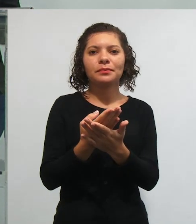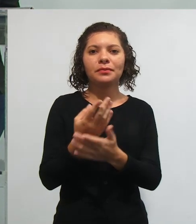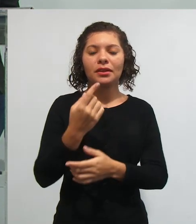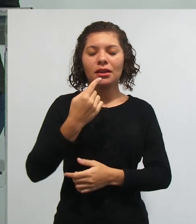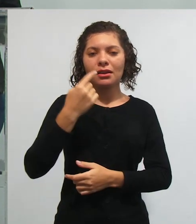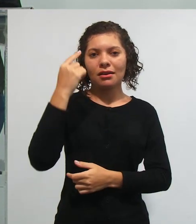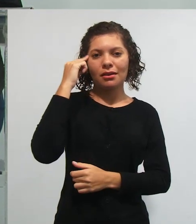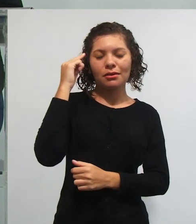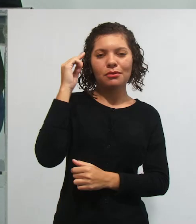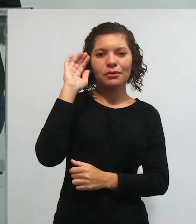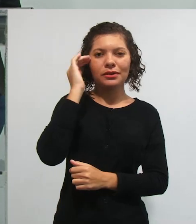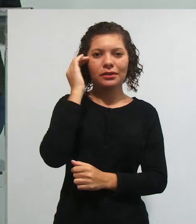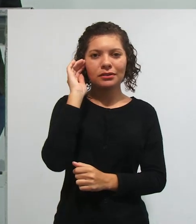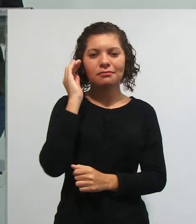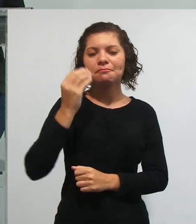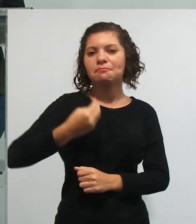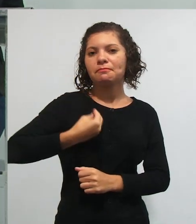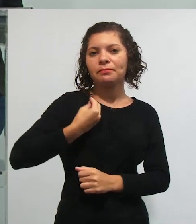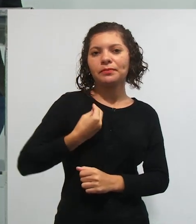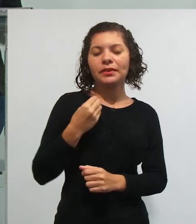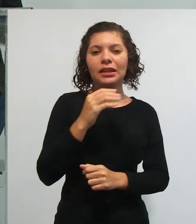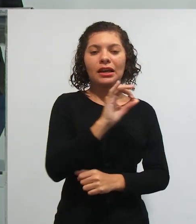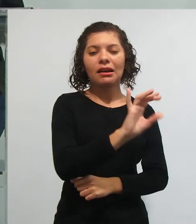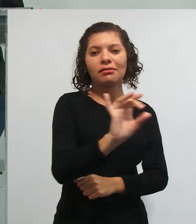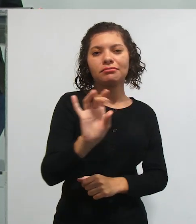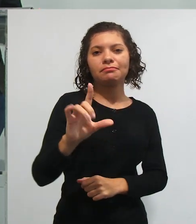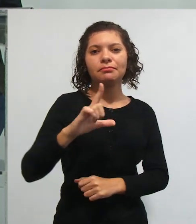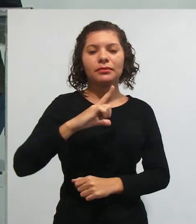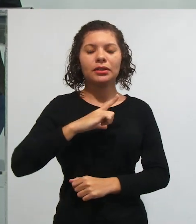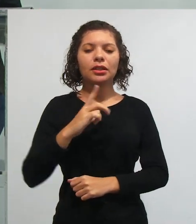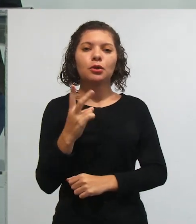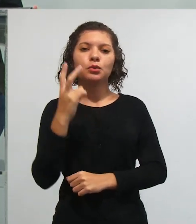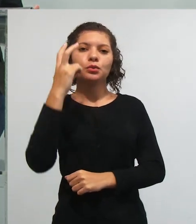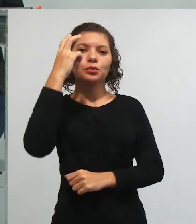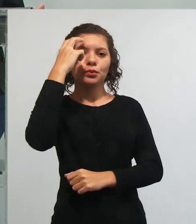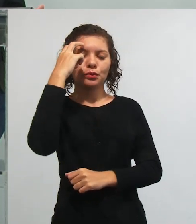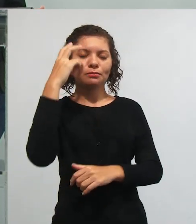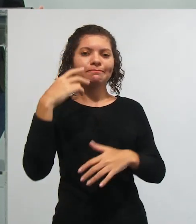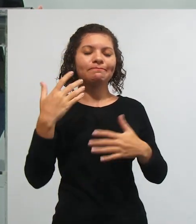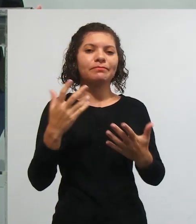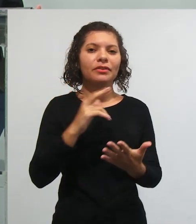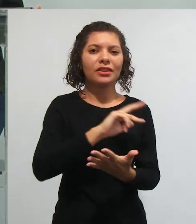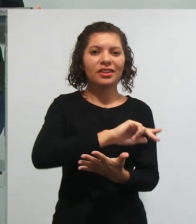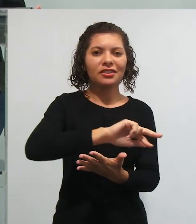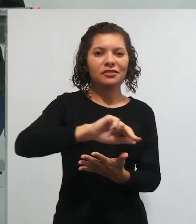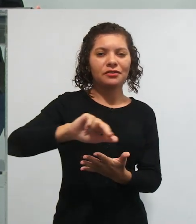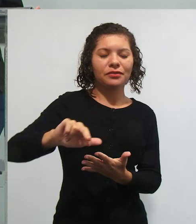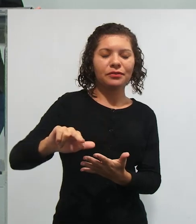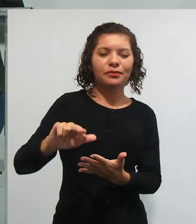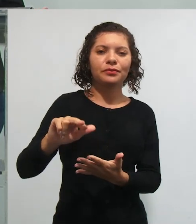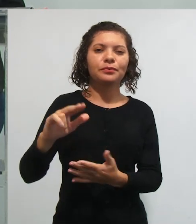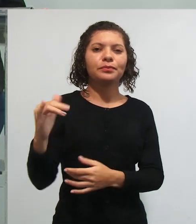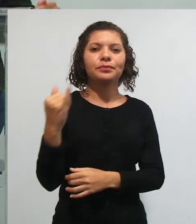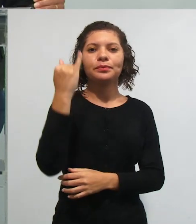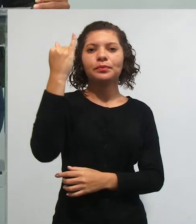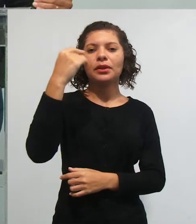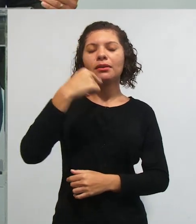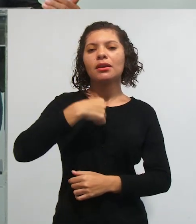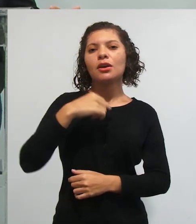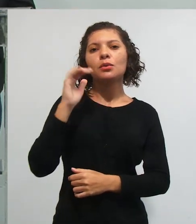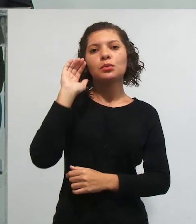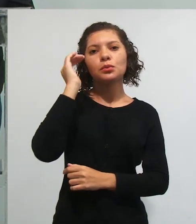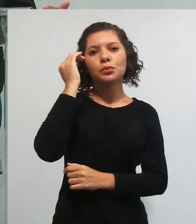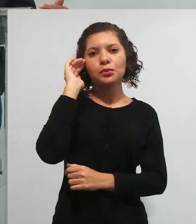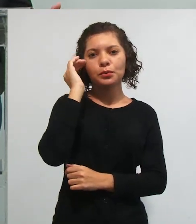entender que isso faz parte da nossa vida a diferença ela é primordial para que eu eu